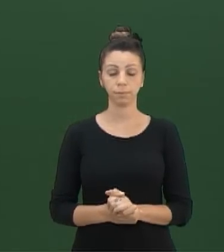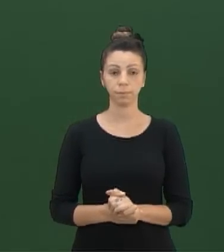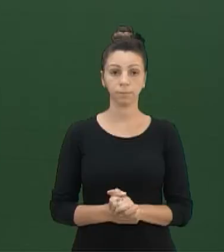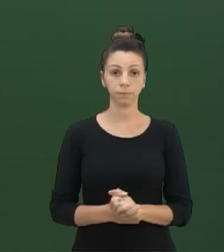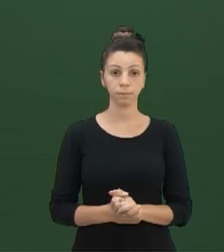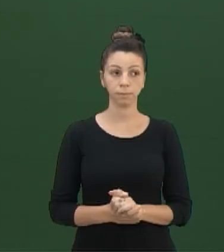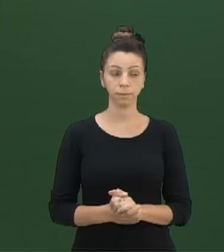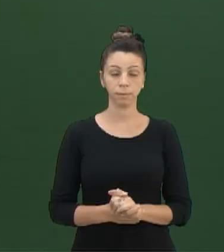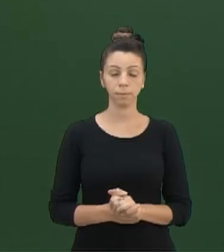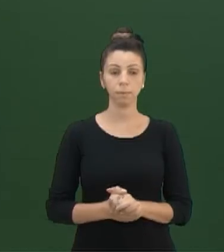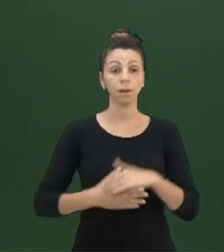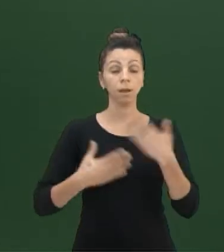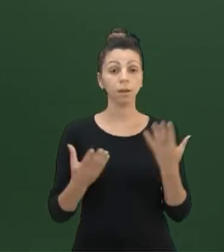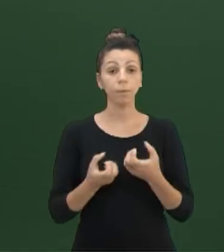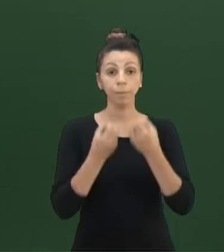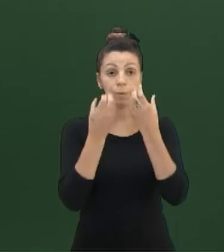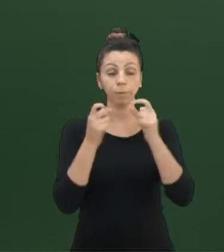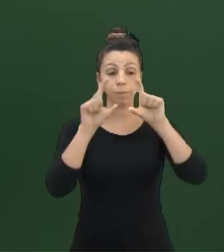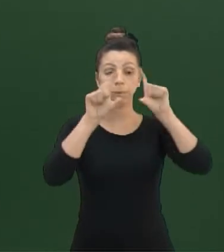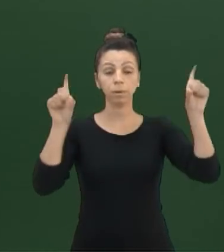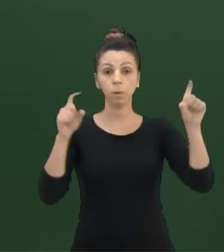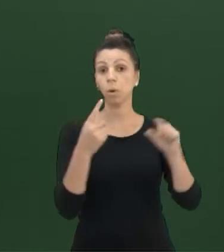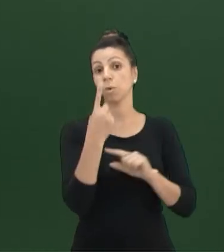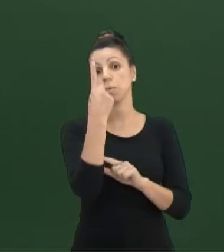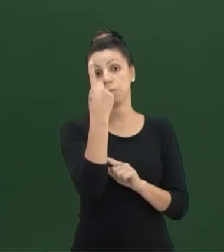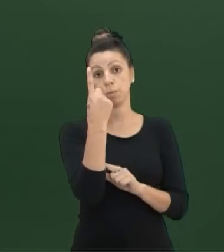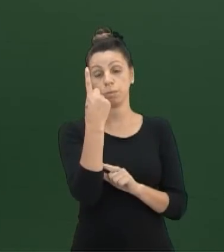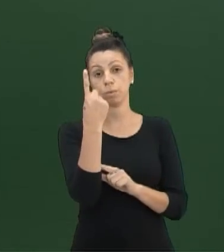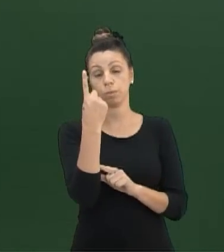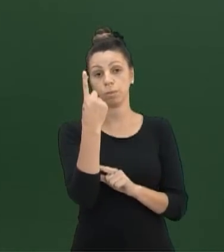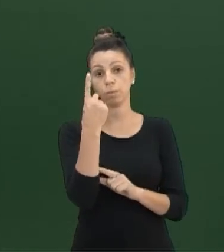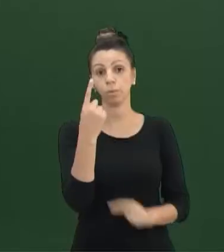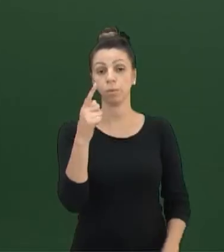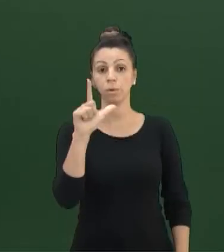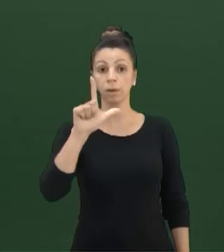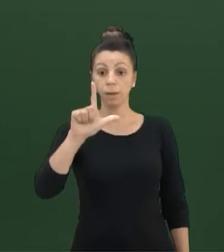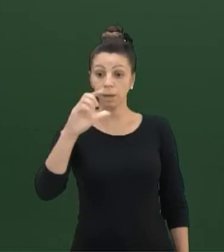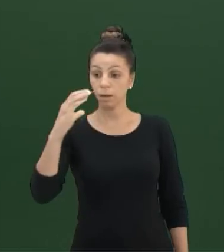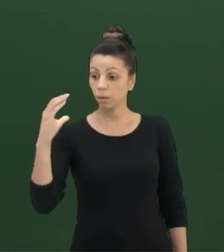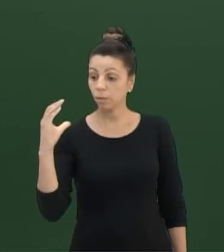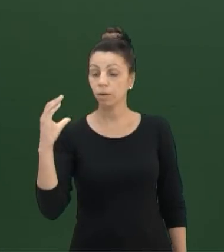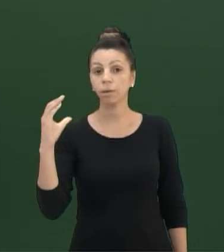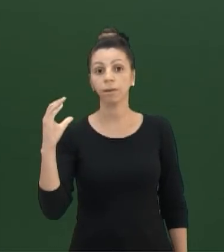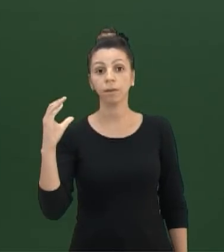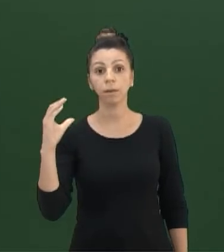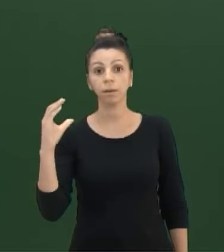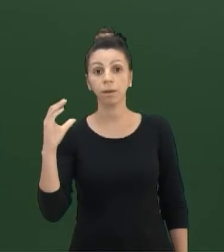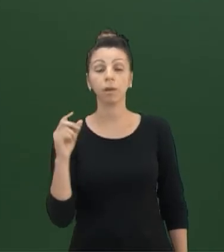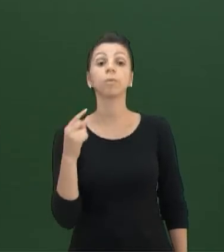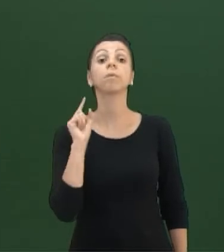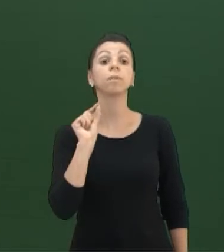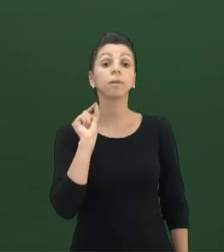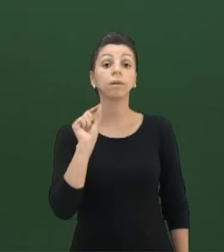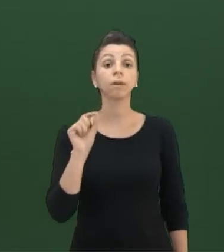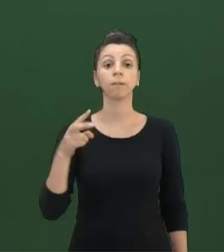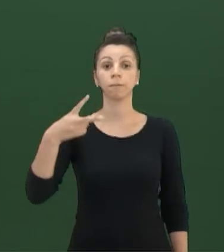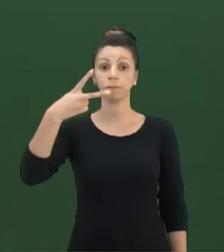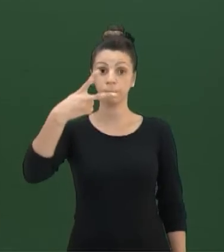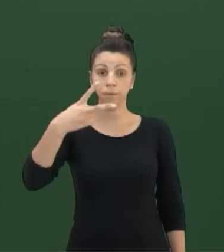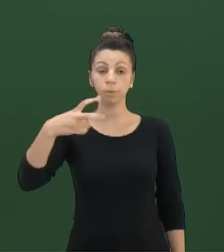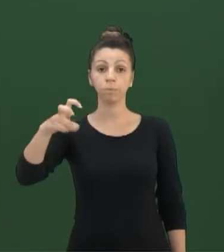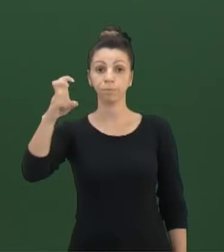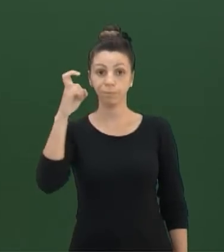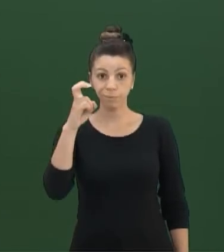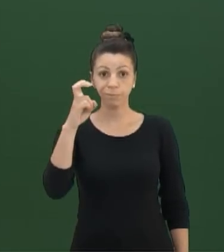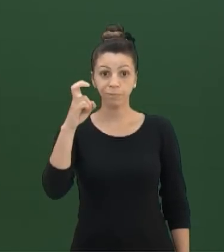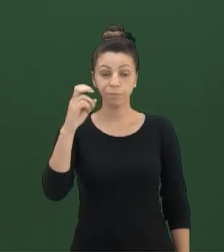reparem, no nosso problema a gente não tinha um quarteirão, um lote colonial, a gente tinha 25 lotes coloniais. Então, para calcular